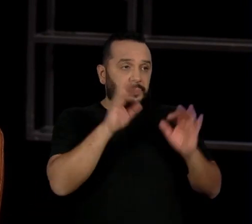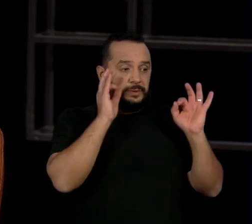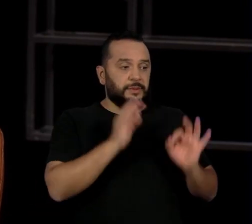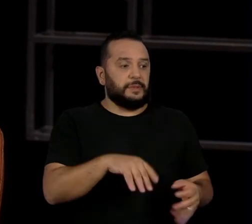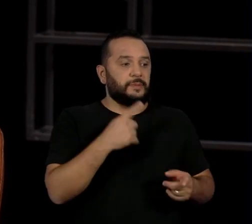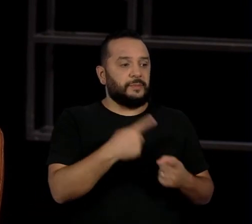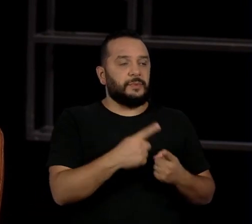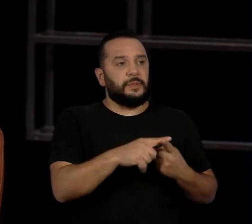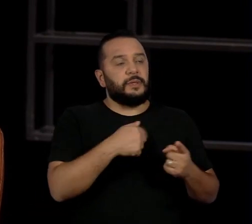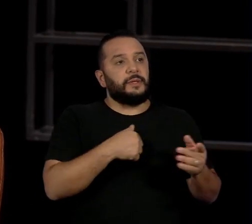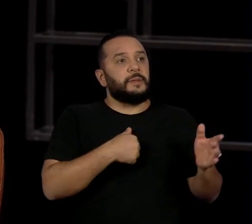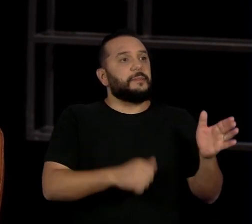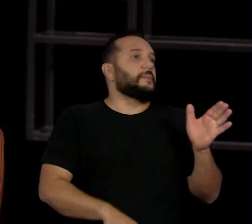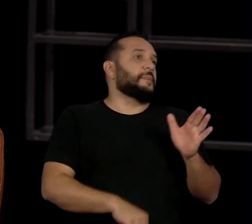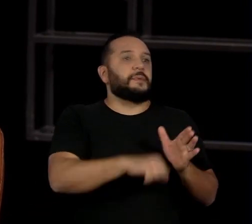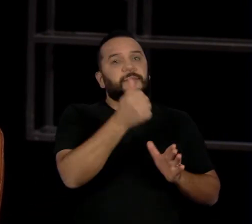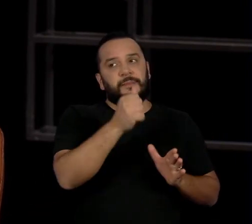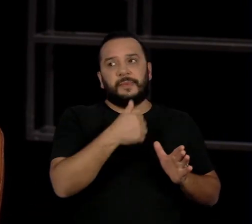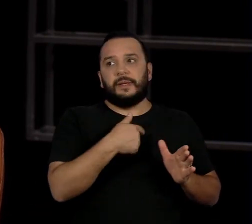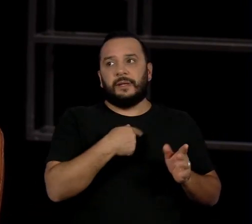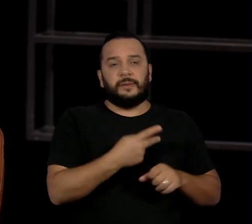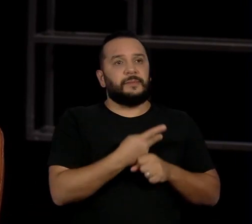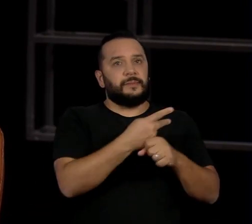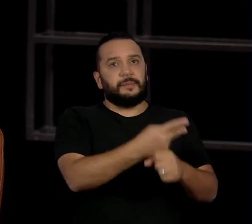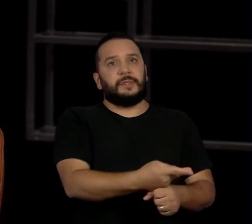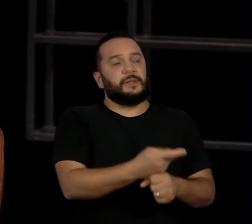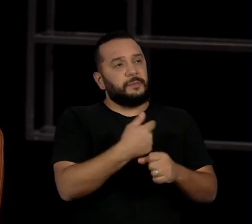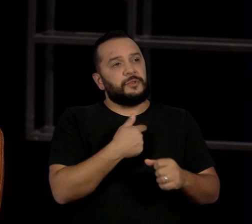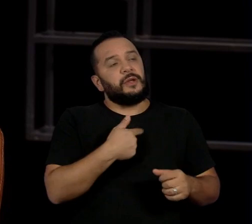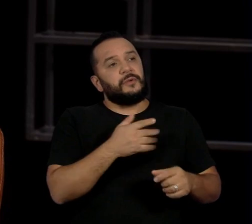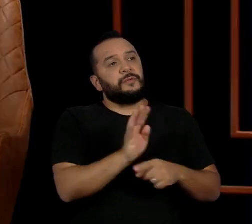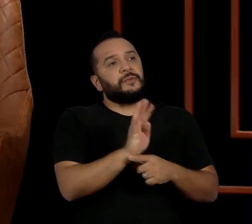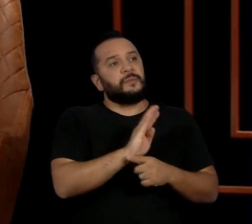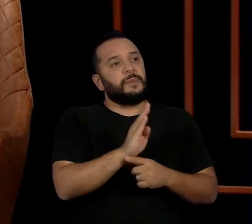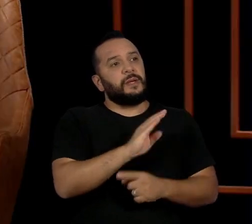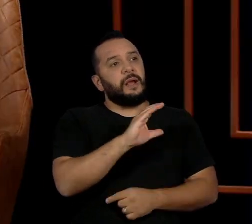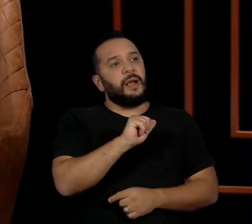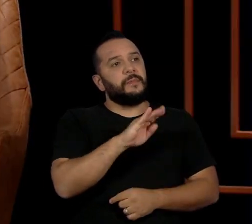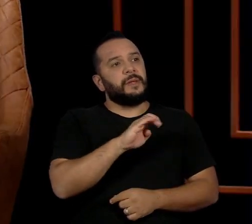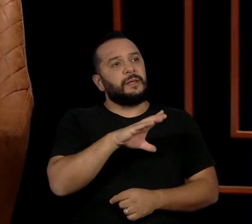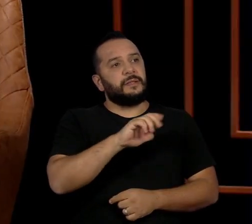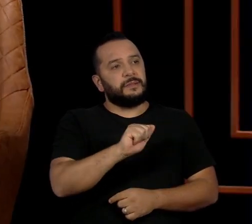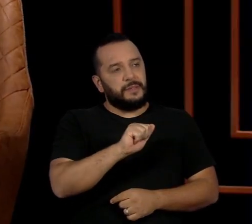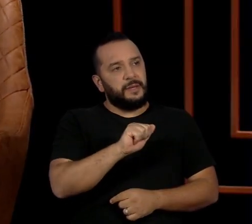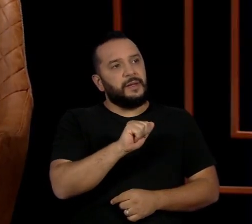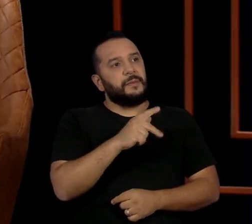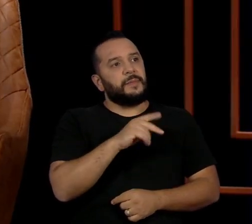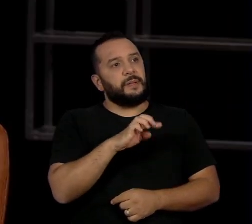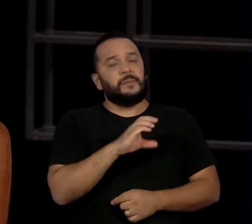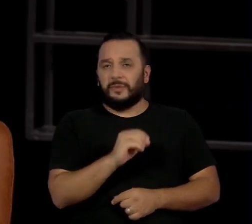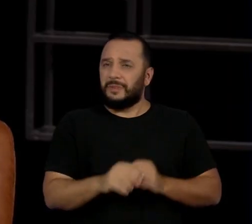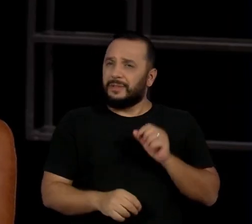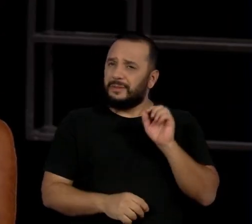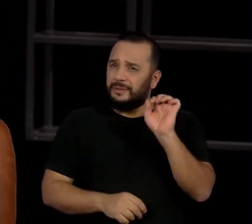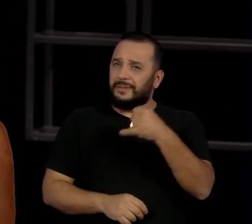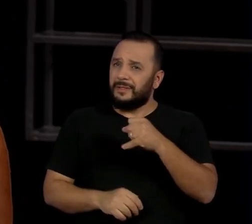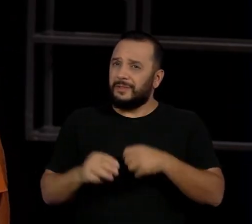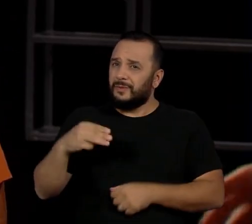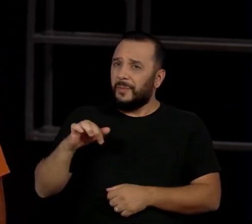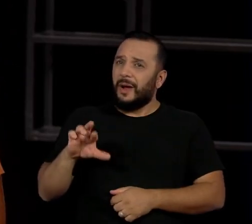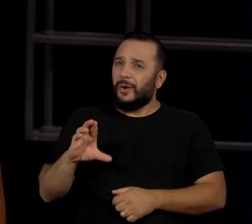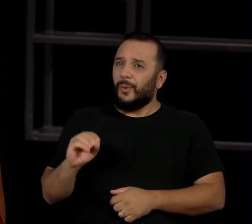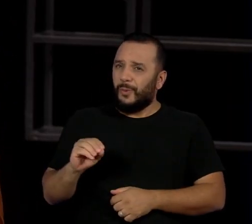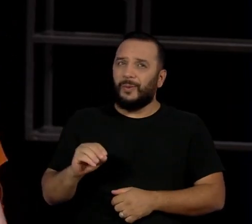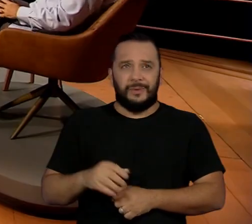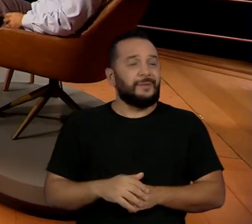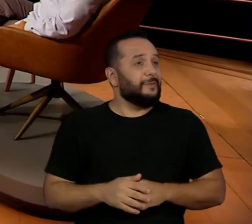seu primeiro prêmio como ator coadjuvante com o filme Cabeça a Prêmio. Ah, sim, o filme, que é o filme do Marco Rica. Então vamos ver o Marco Rica